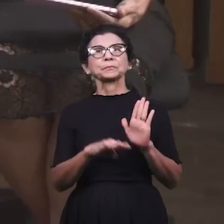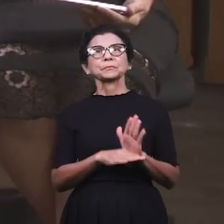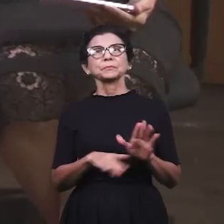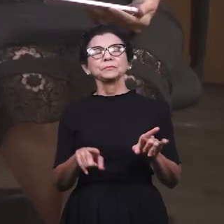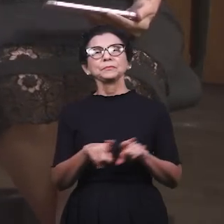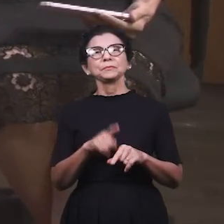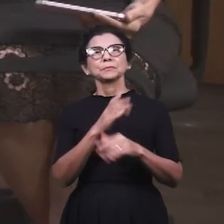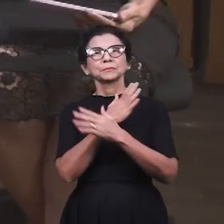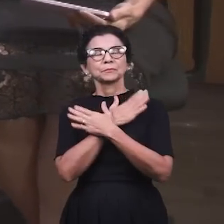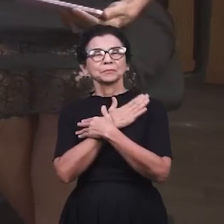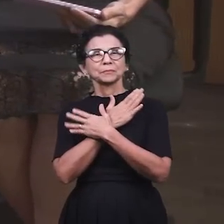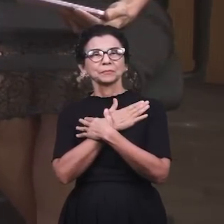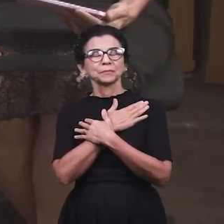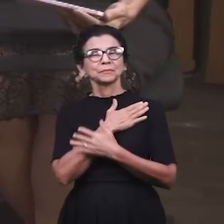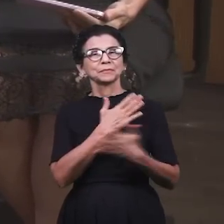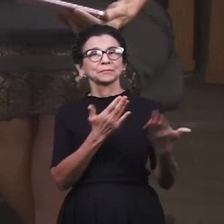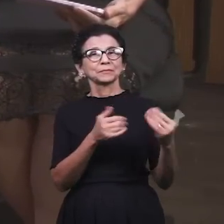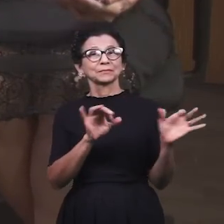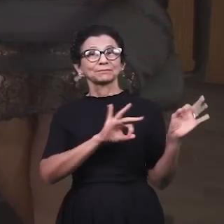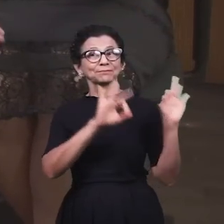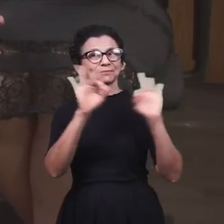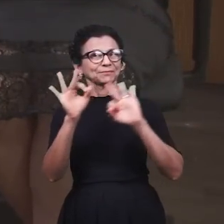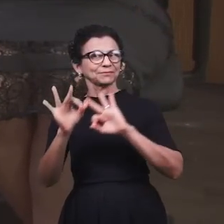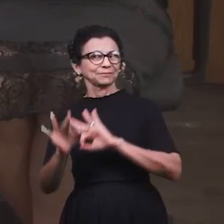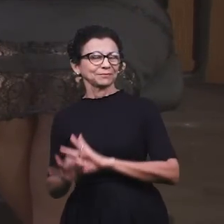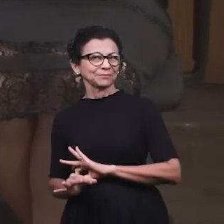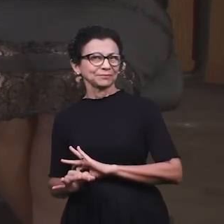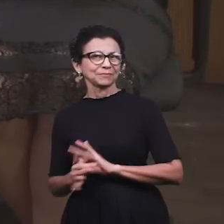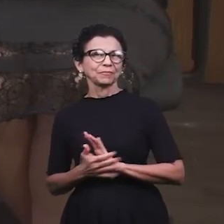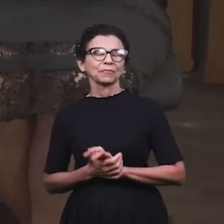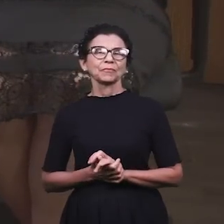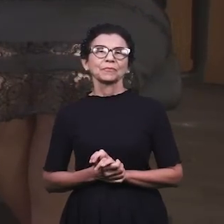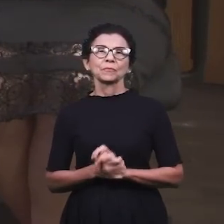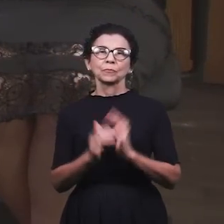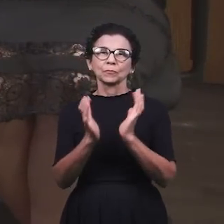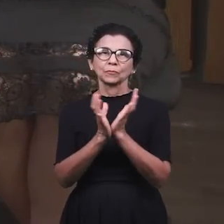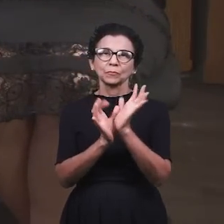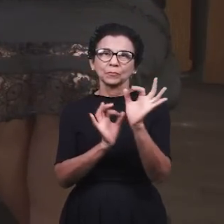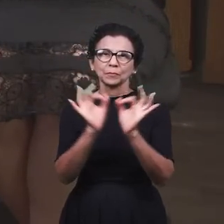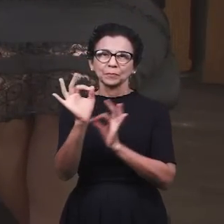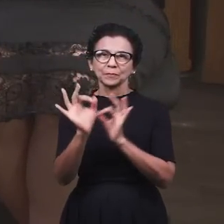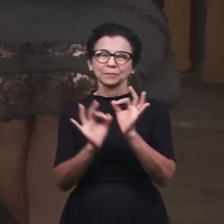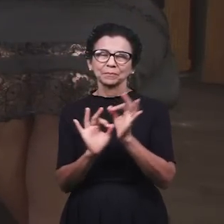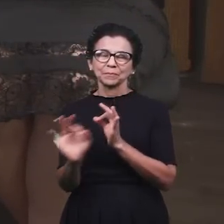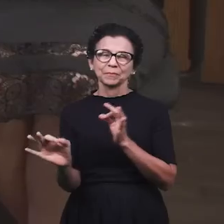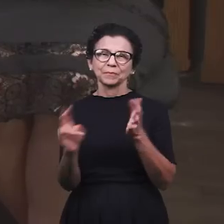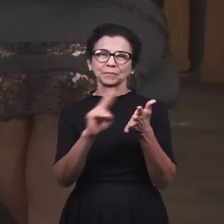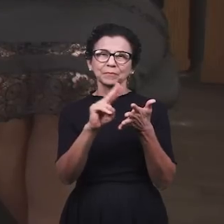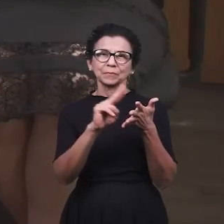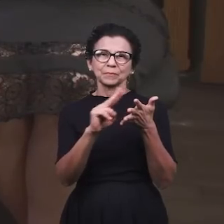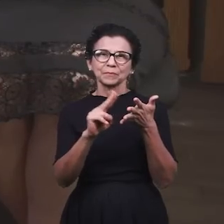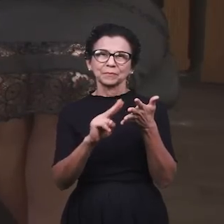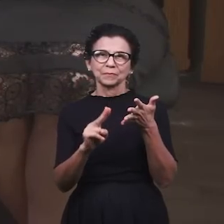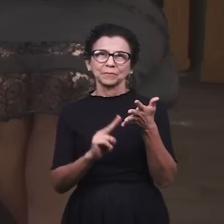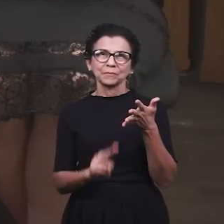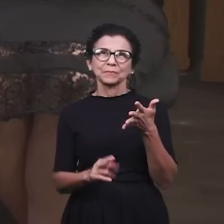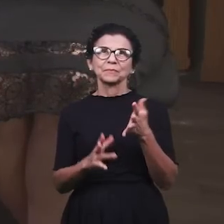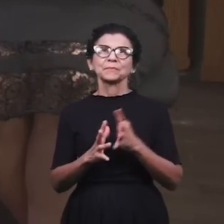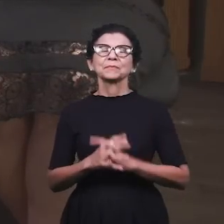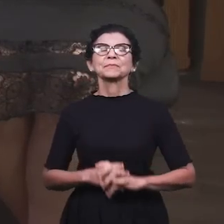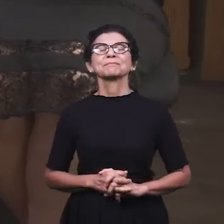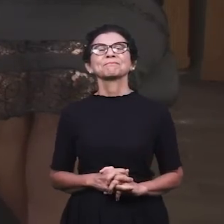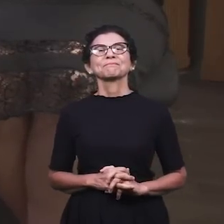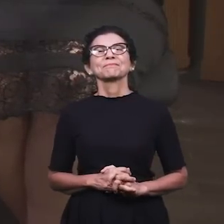Quero também deixar um abraço para os jovens que estão nos assistindo, para os jovens roteiristas, meus amigos Karina, Maritza,